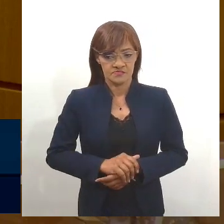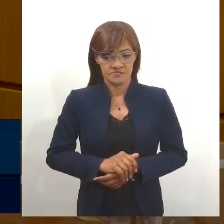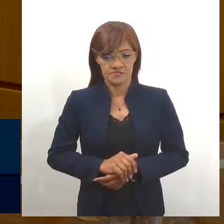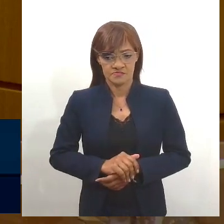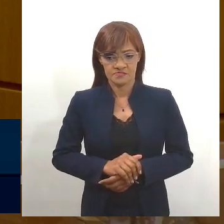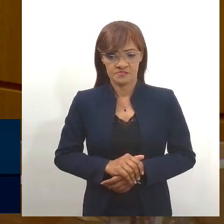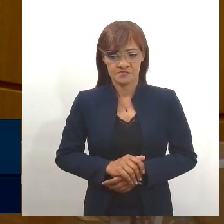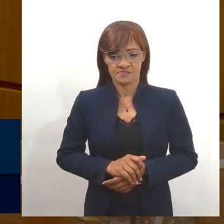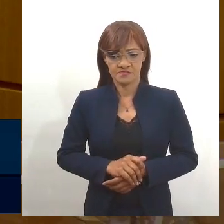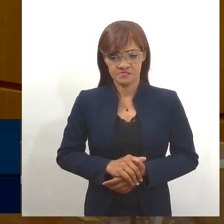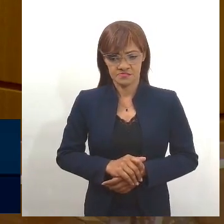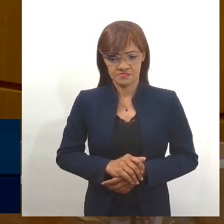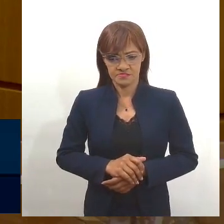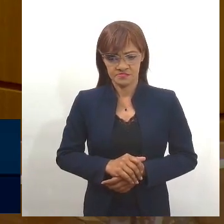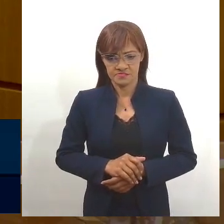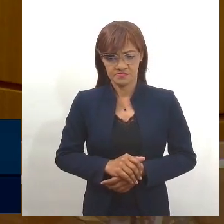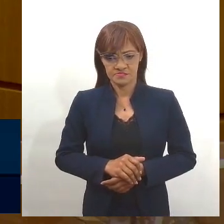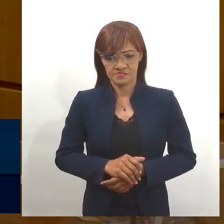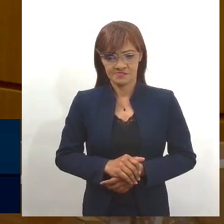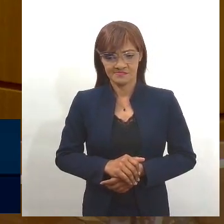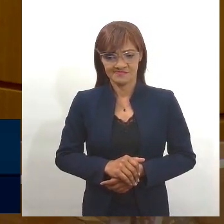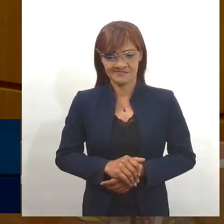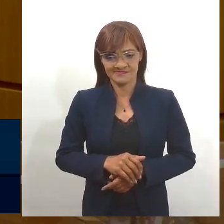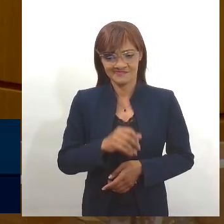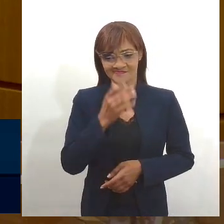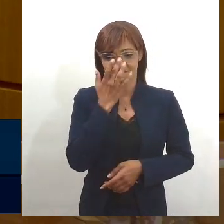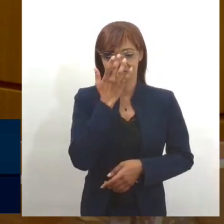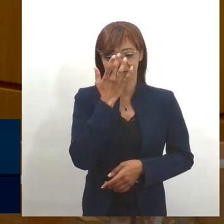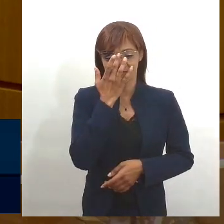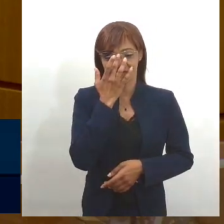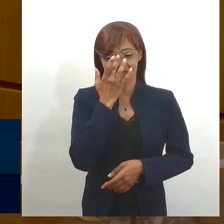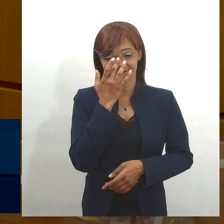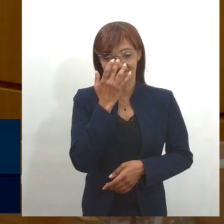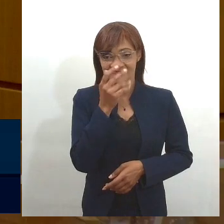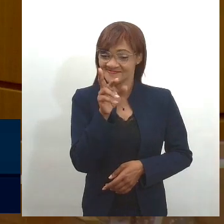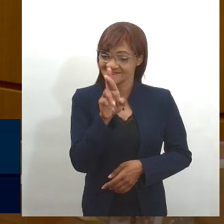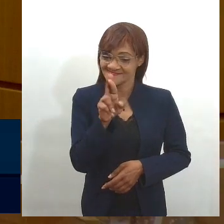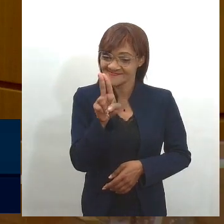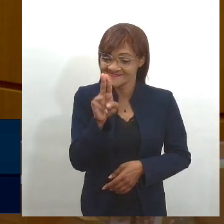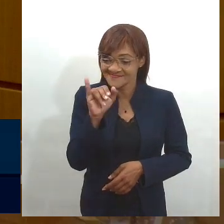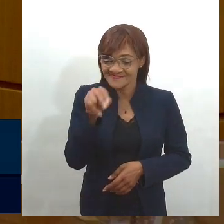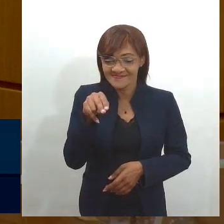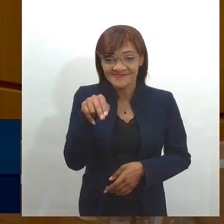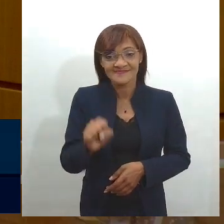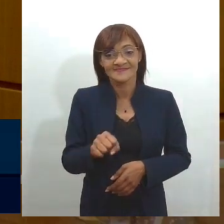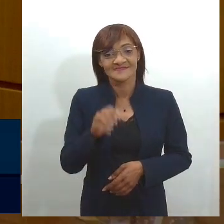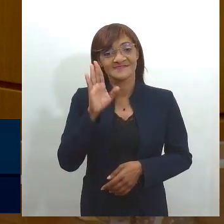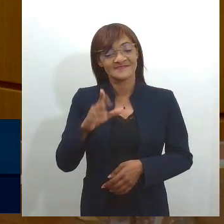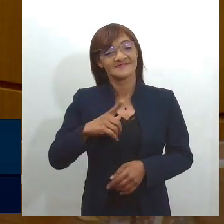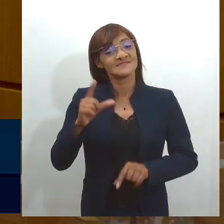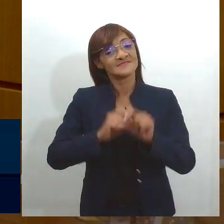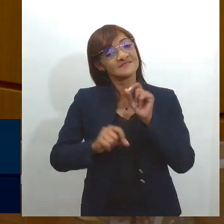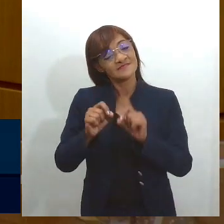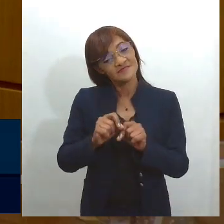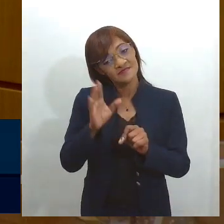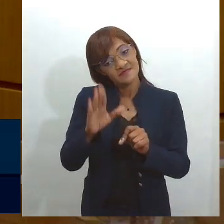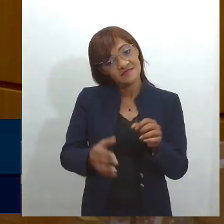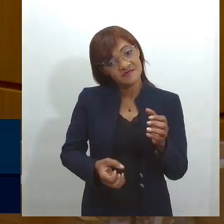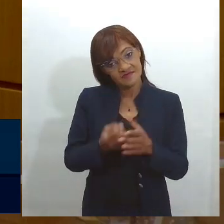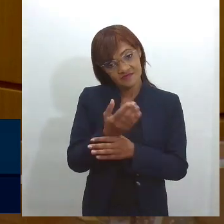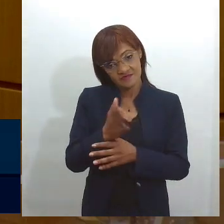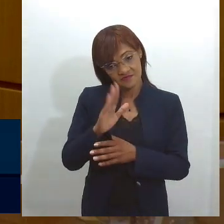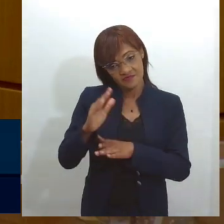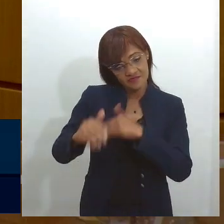Oh, então tu... Atualmente, ele participa ativamente do processo de criação e desenvolvimento do grupo gerador a